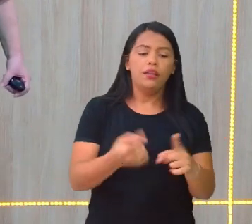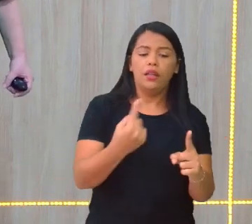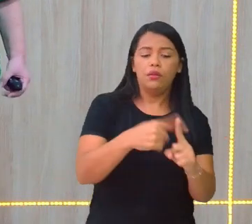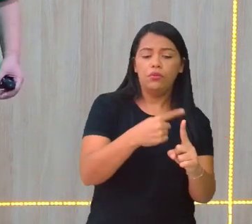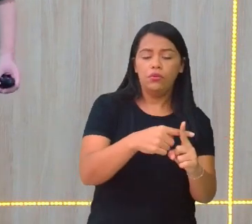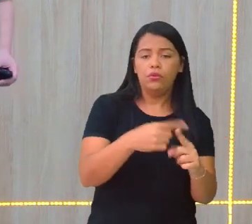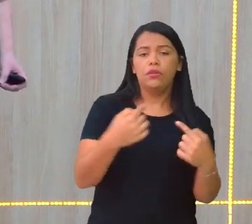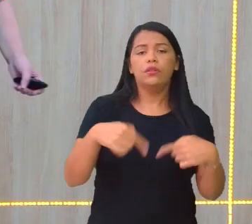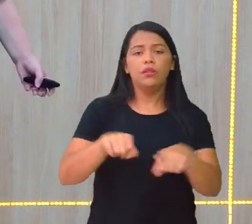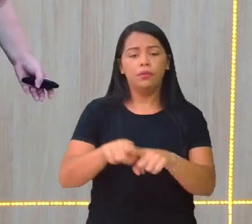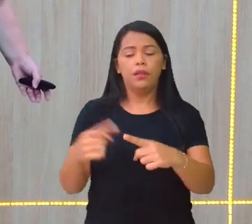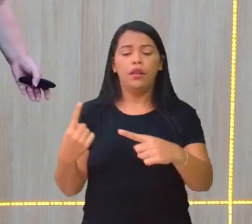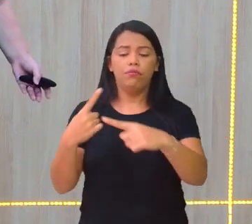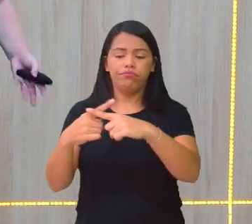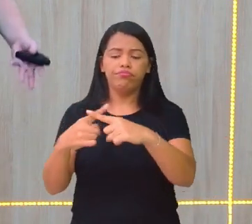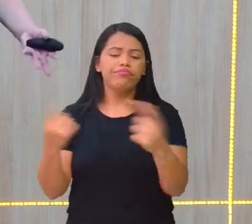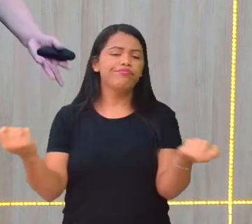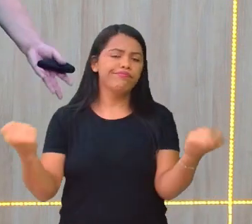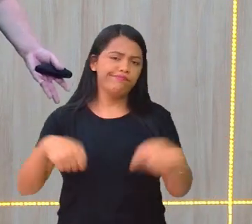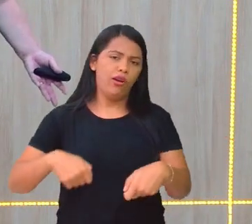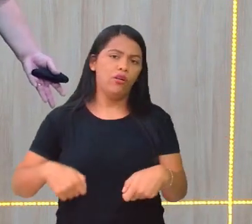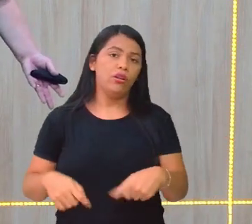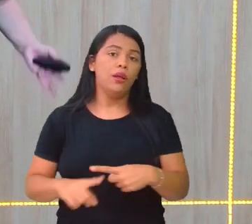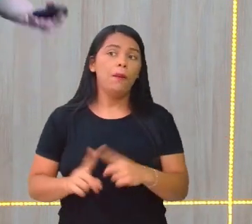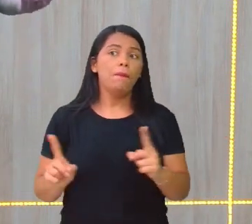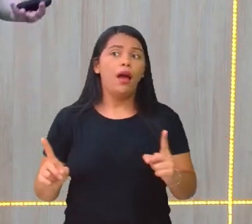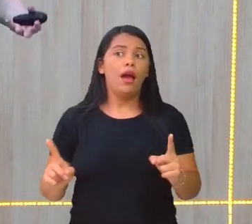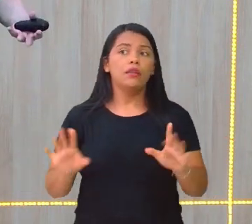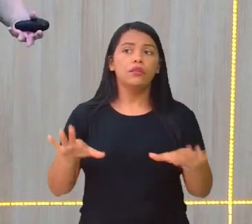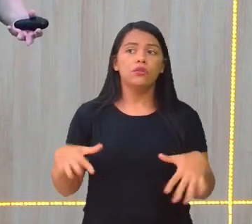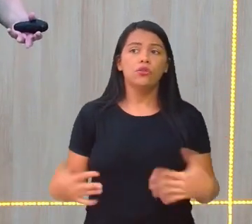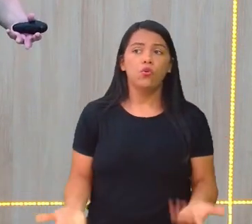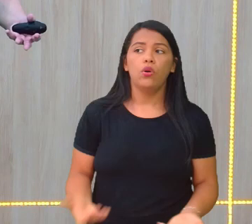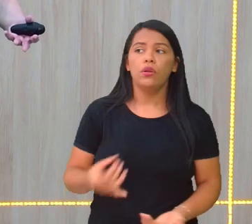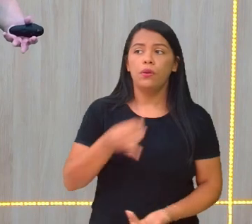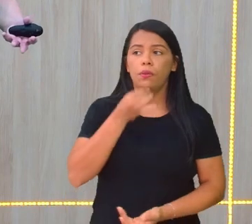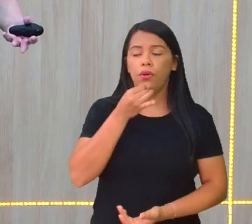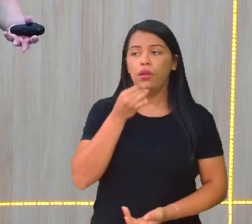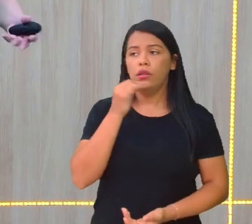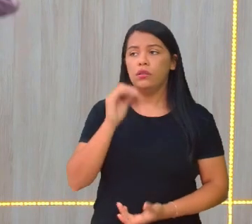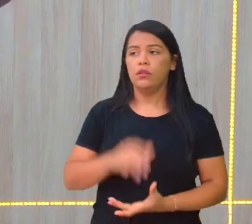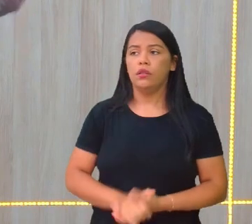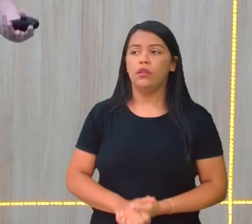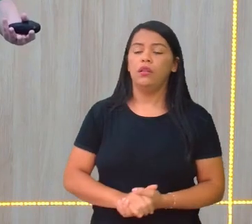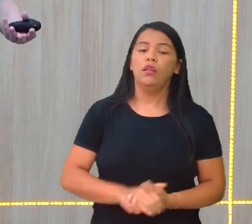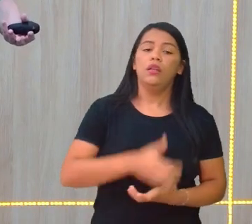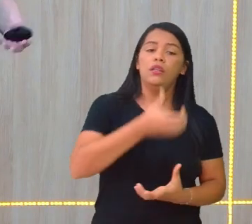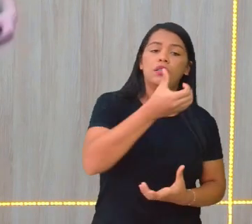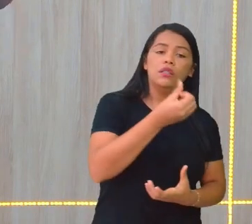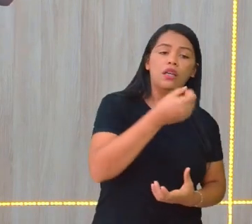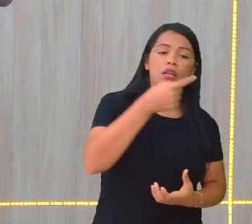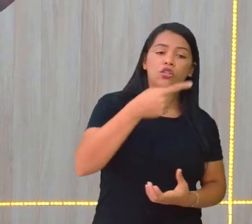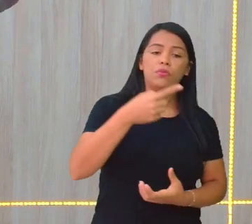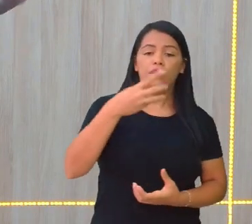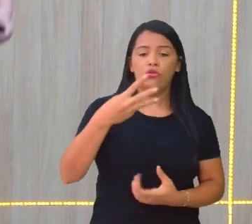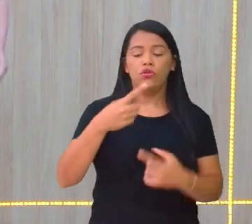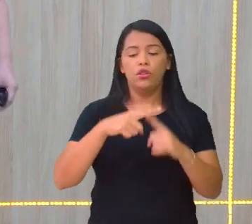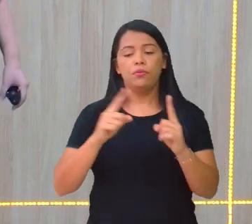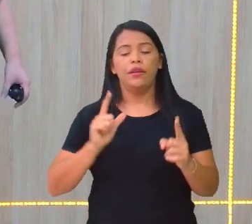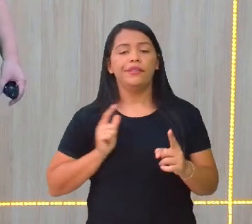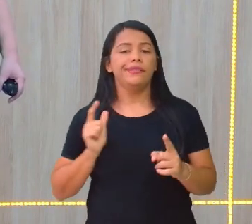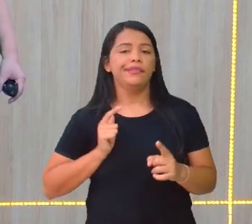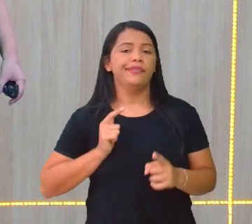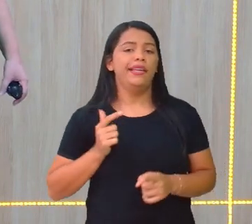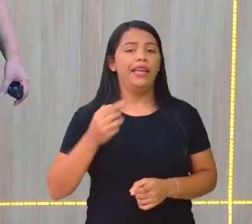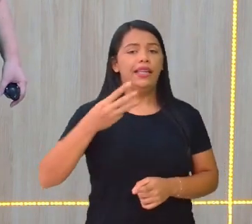multiplicação. Na diferença não, né, gente? 6 menos 3 vai dar 3. Mas se eu tiver 3 para